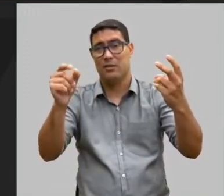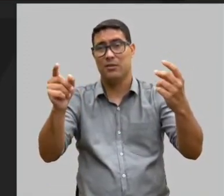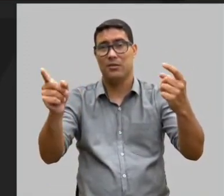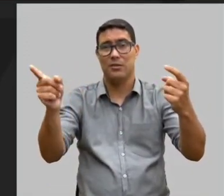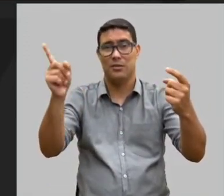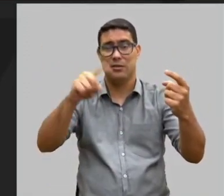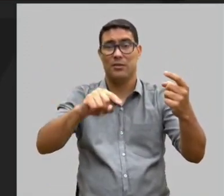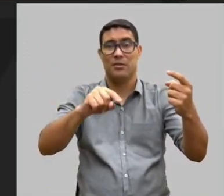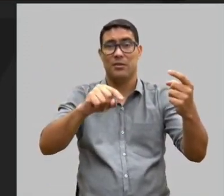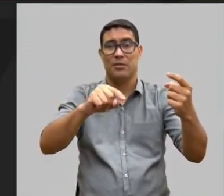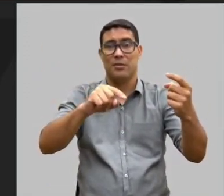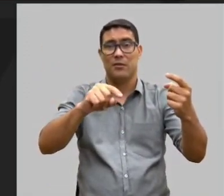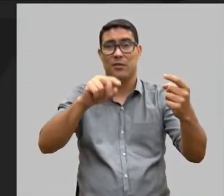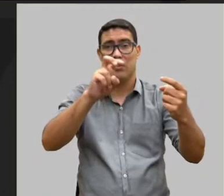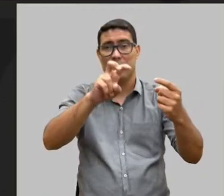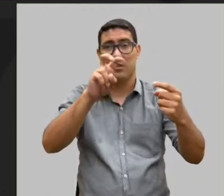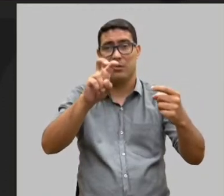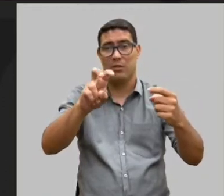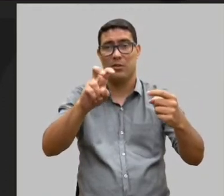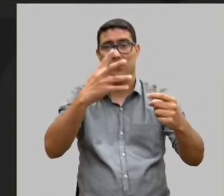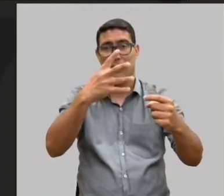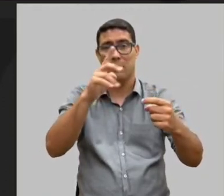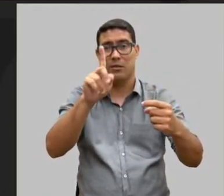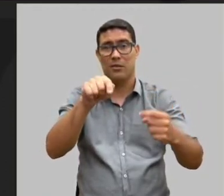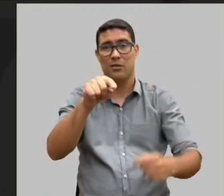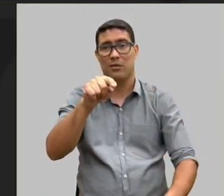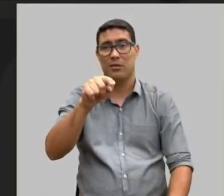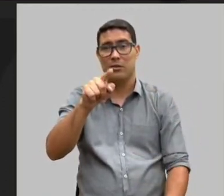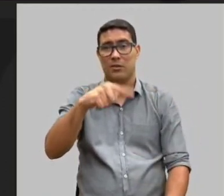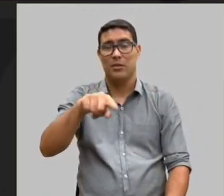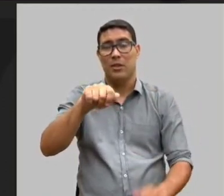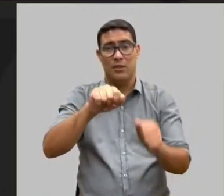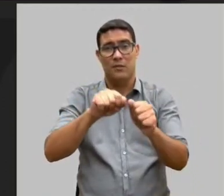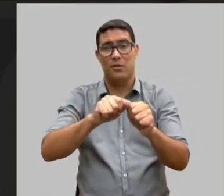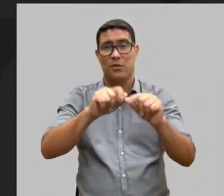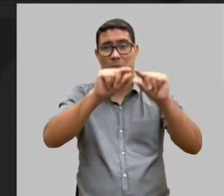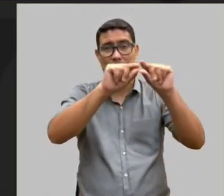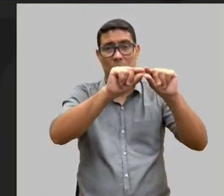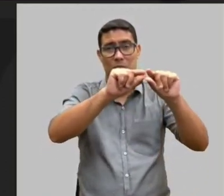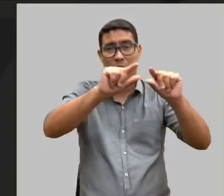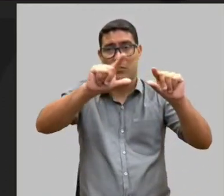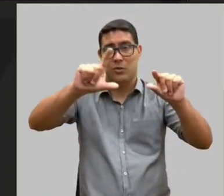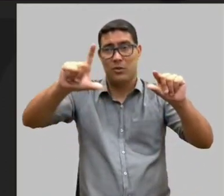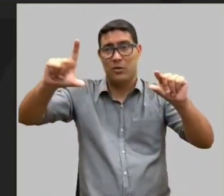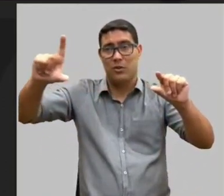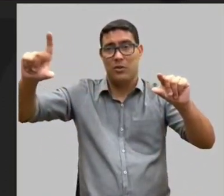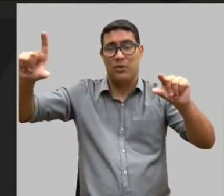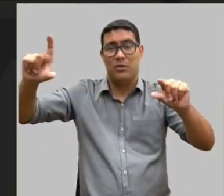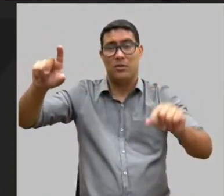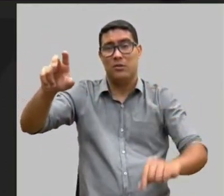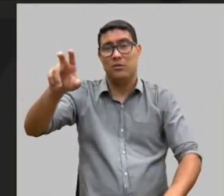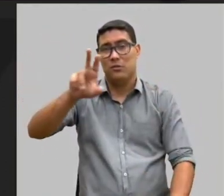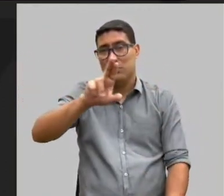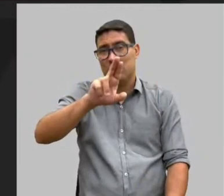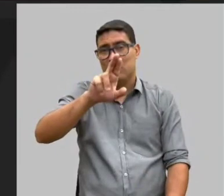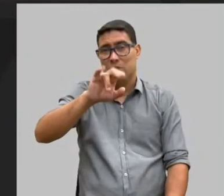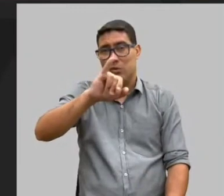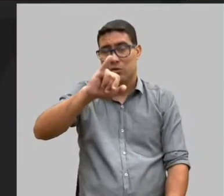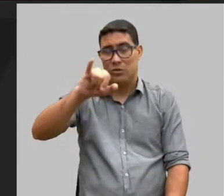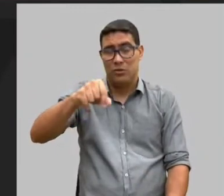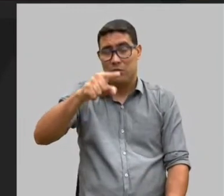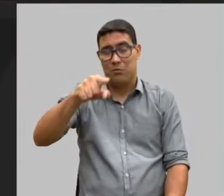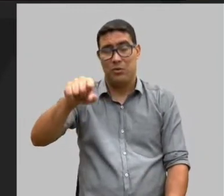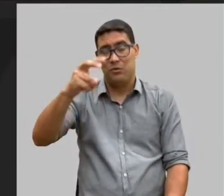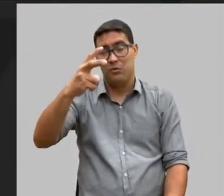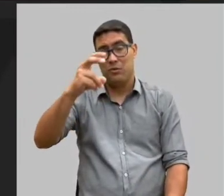para 54,84 B né aqui eu fiz um uma evolução da dívida de 2002 a 2023 só para ter uma ideia como é que tá